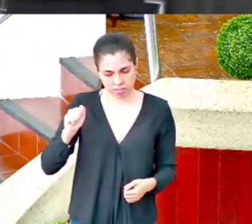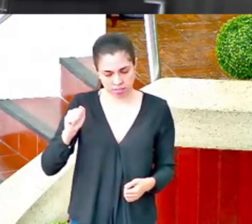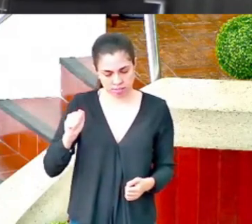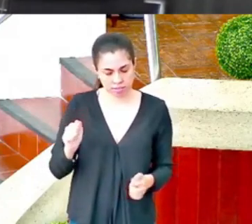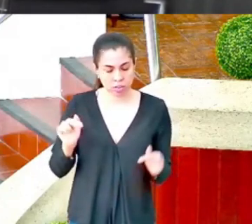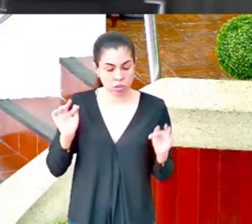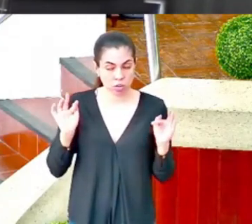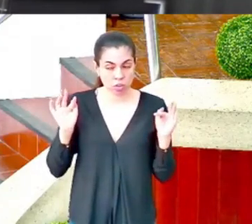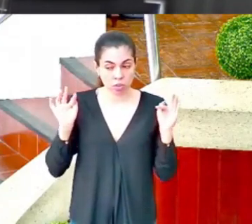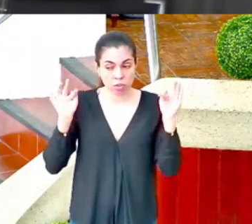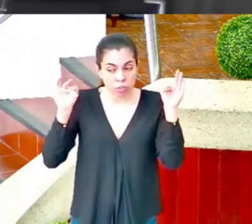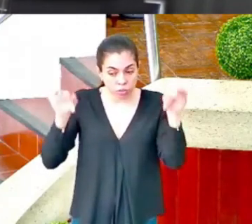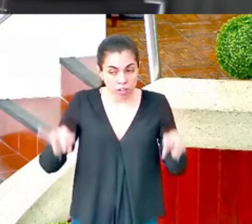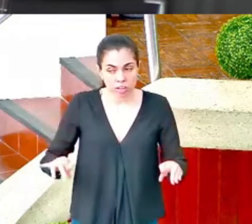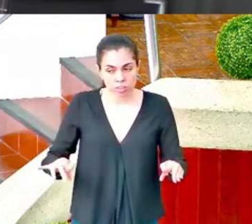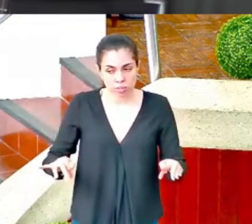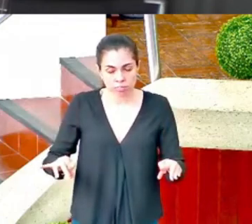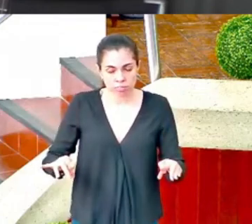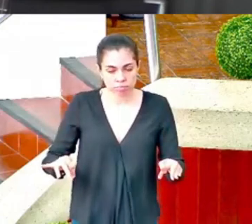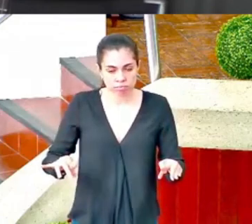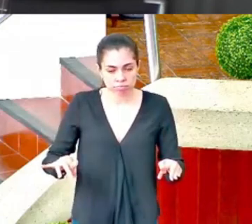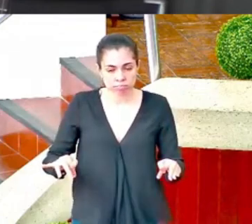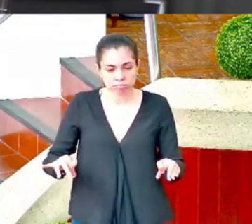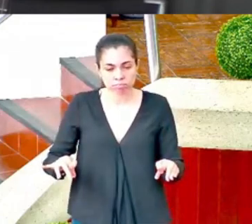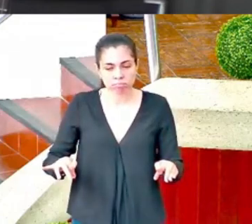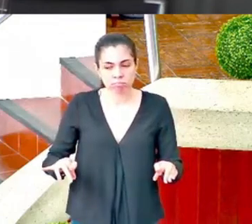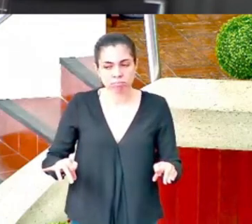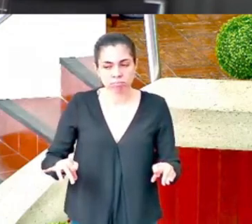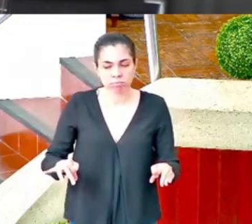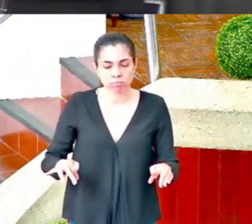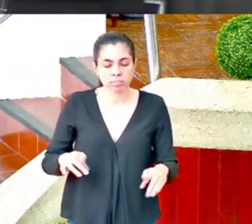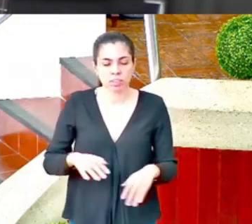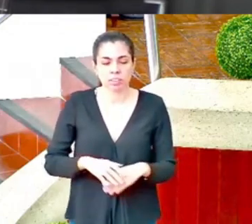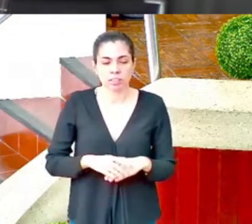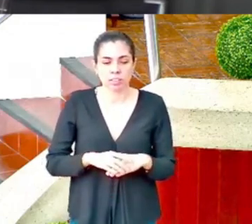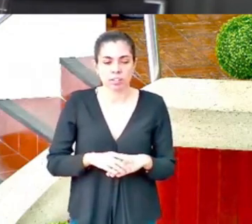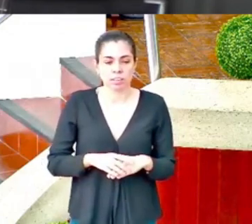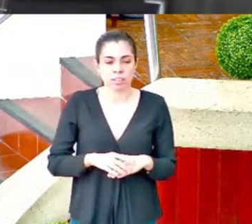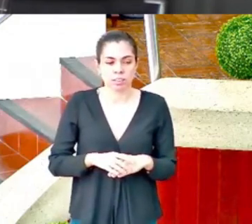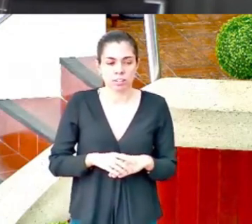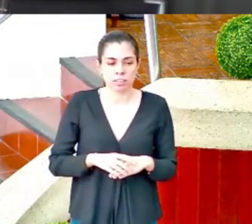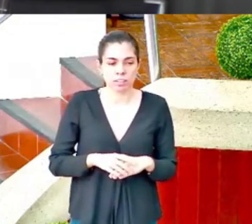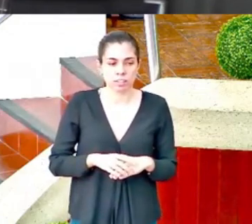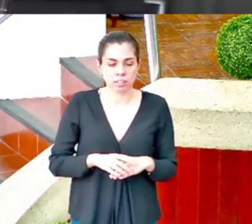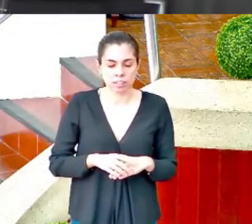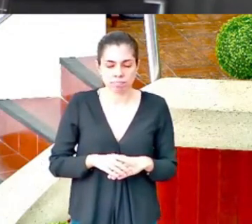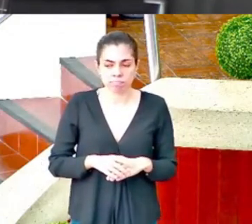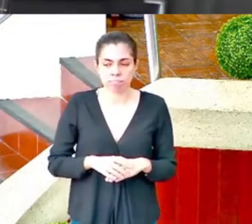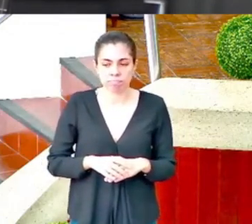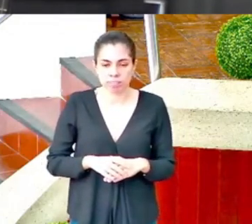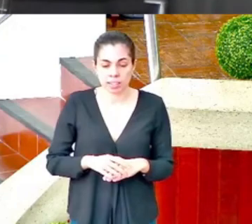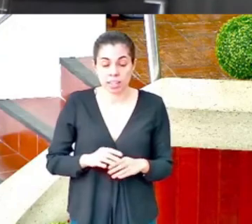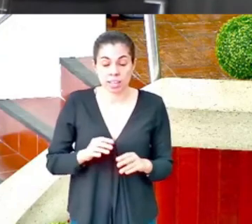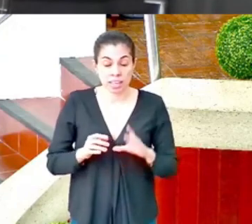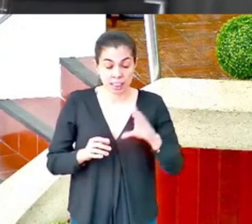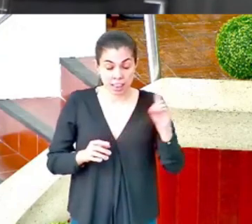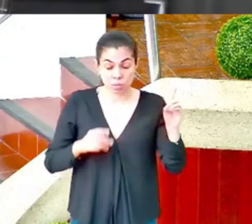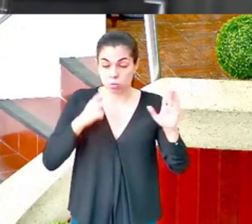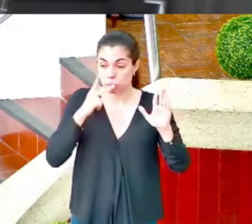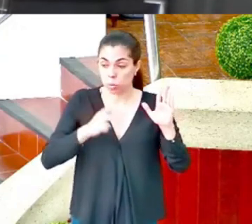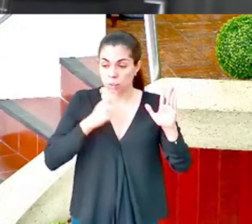cumprida. Deus disse a ele: porque você se humilhou, Josias, eu não vou destruir tudo isso aqui enquanto você está